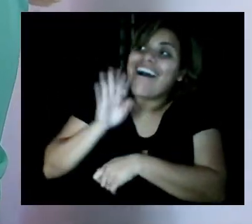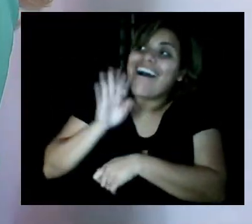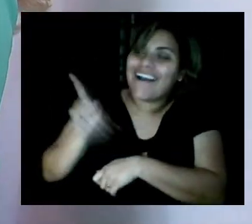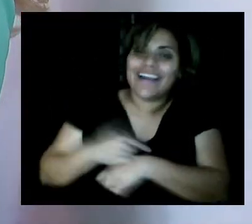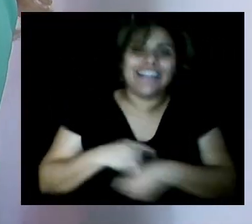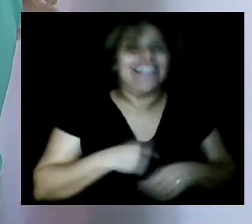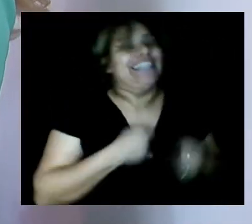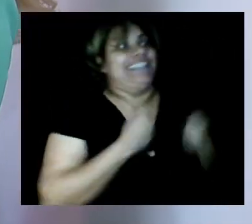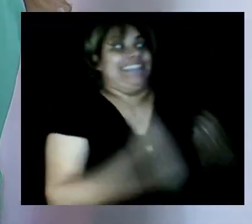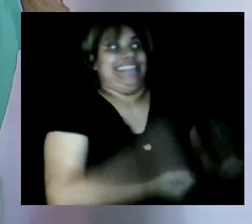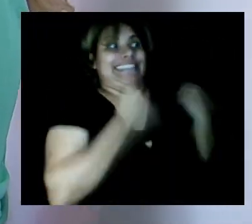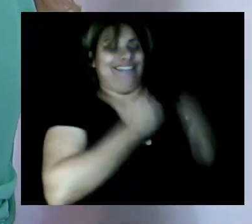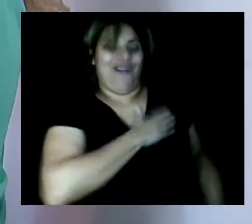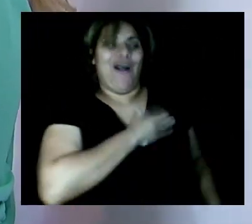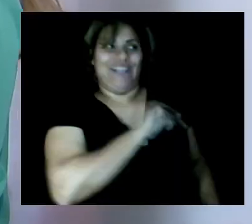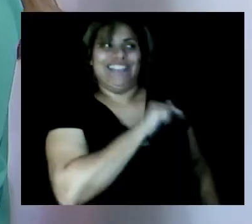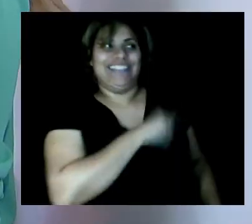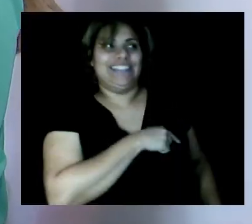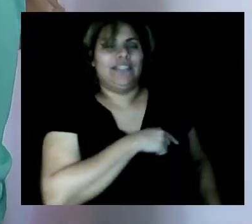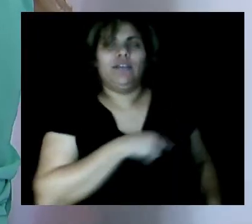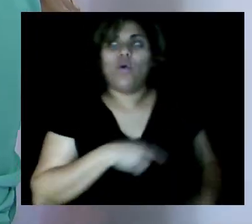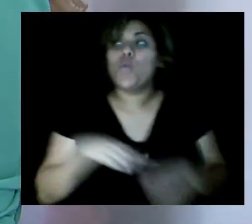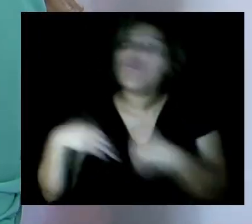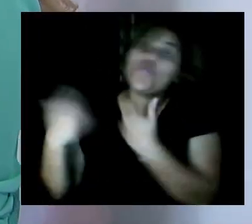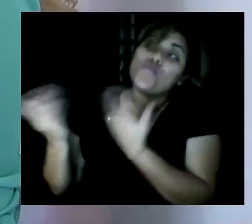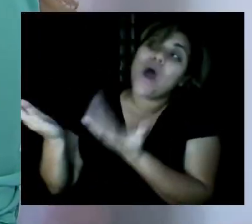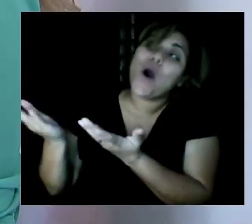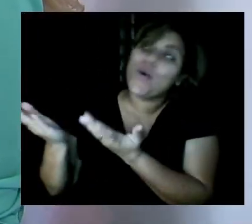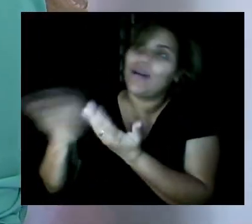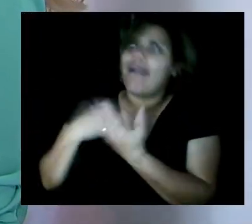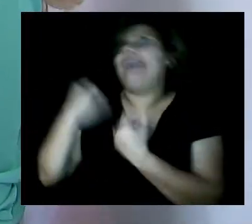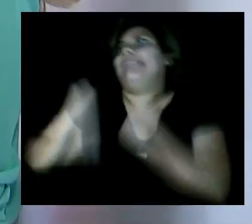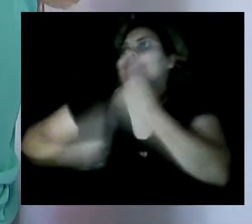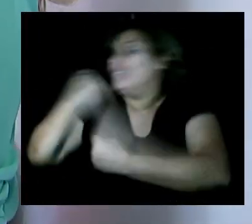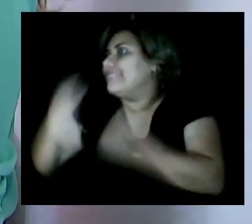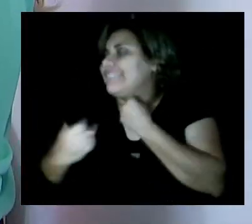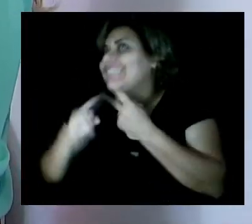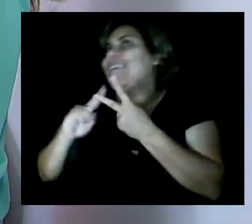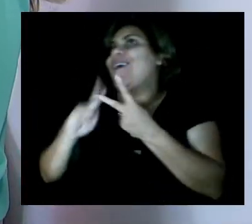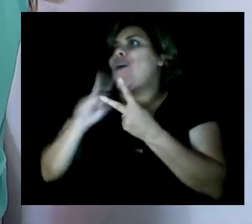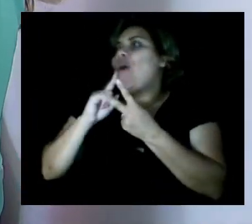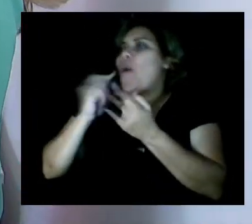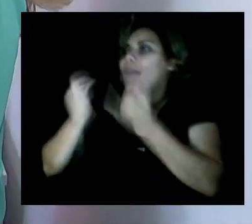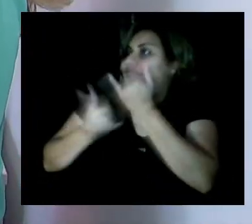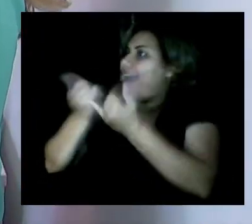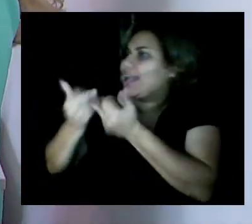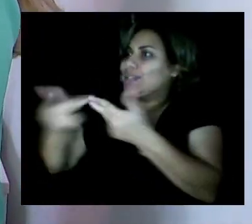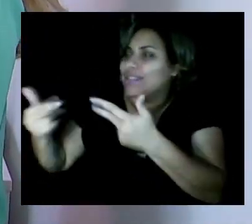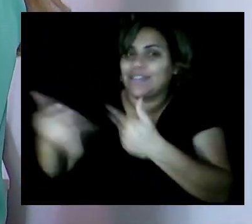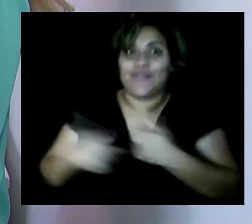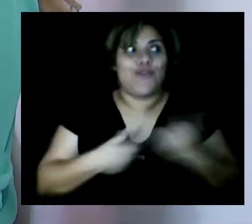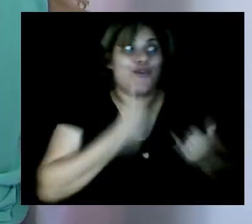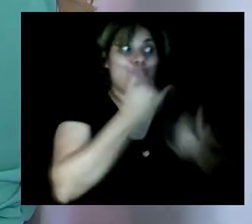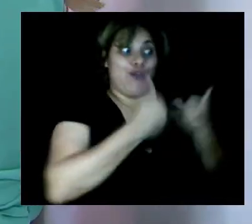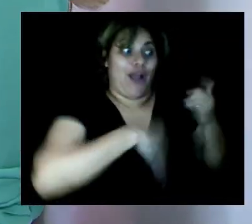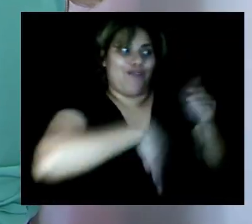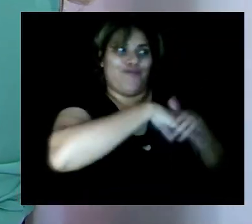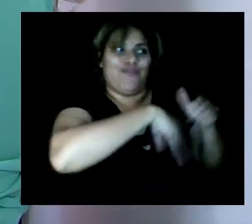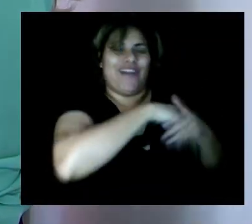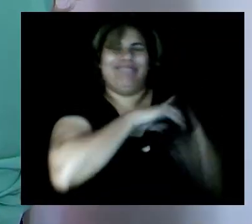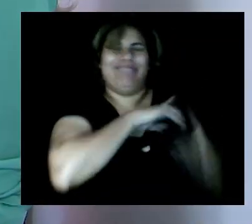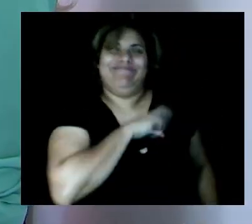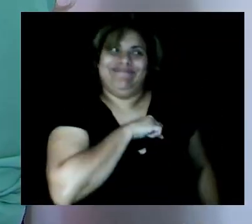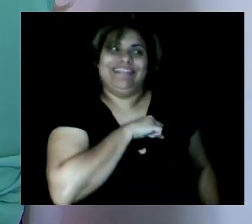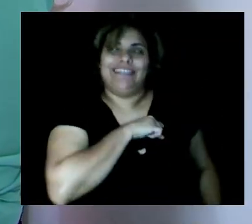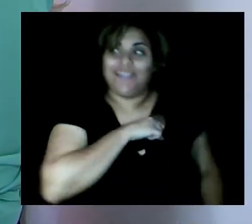física. Qual delas? De correr? Os jogos? Jogar futebol. Ah, você tem um time